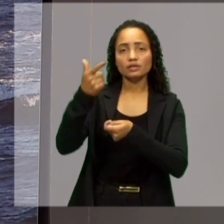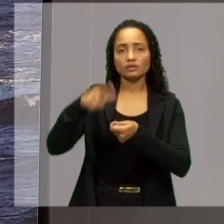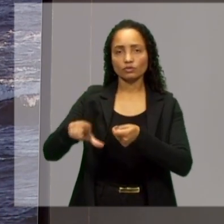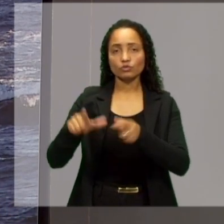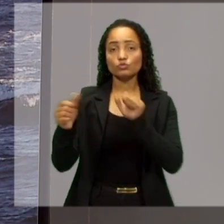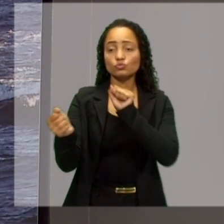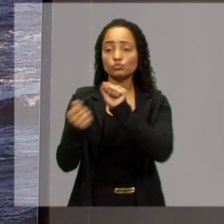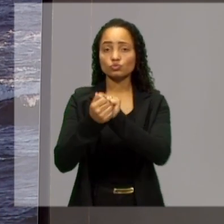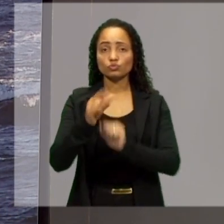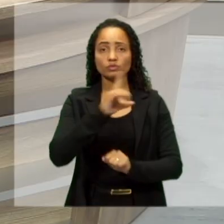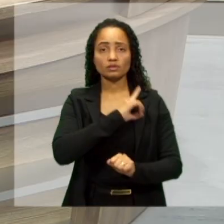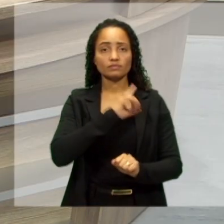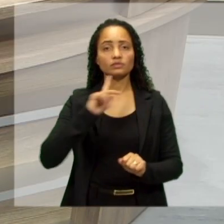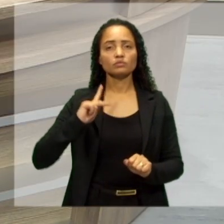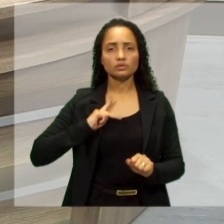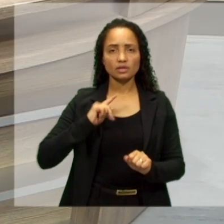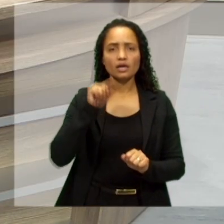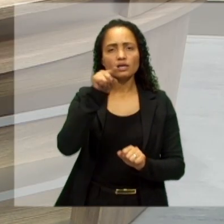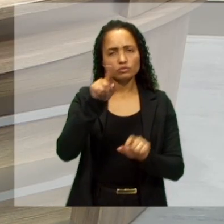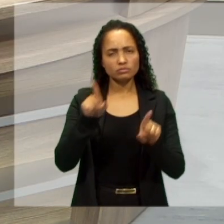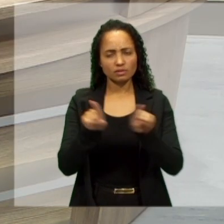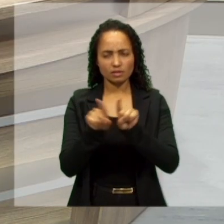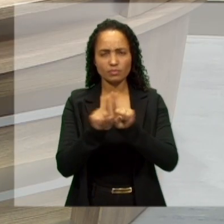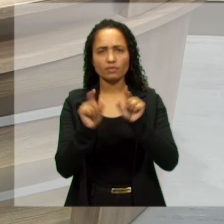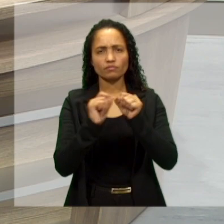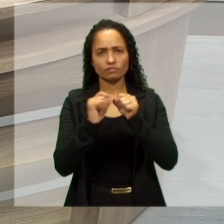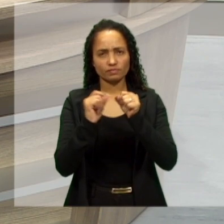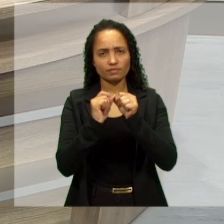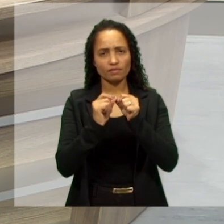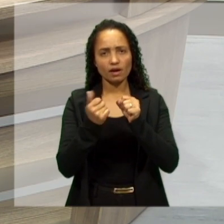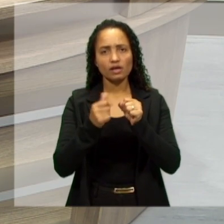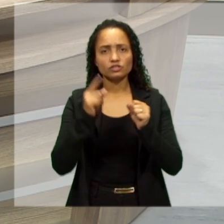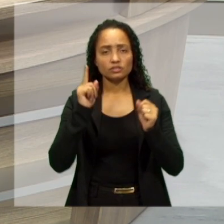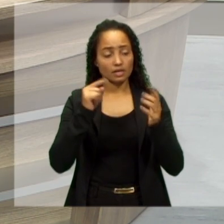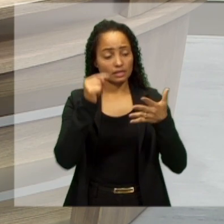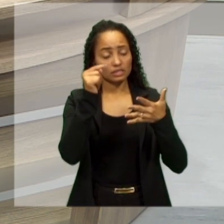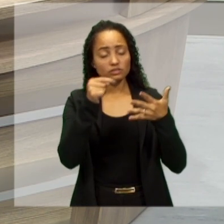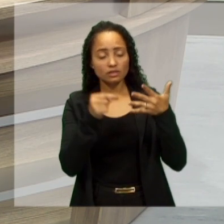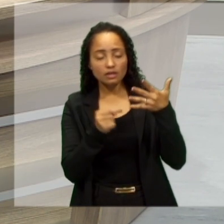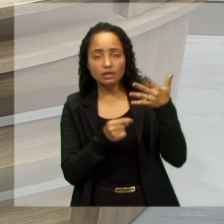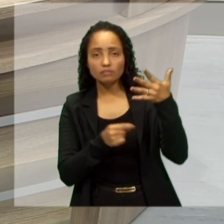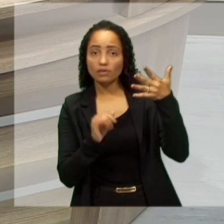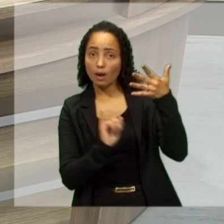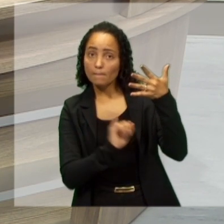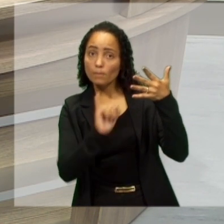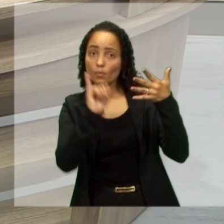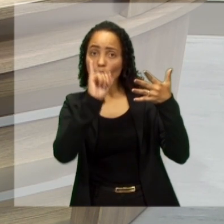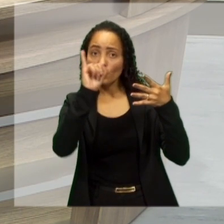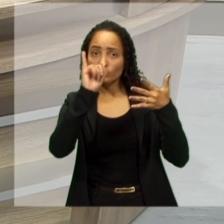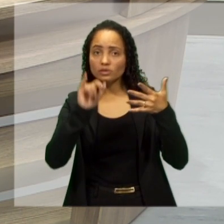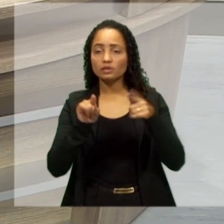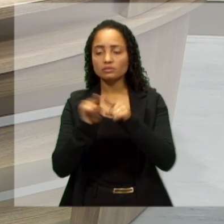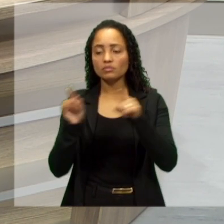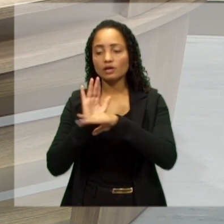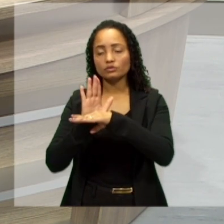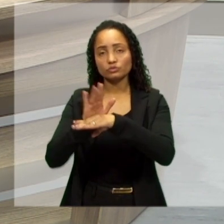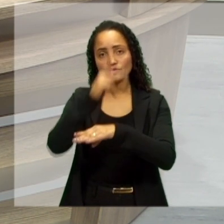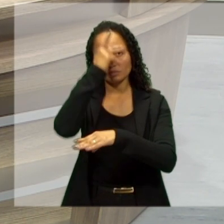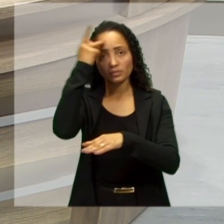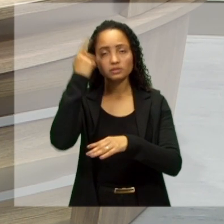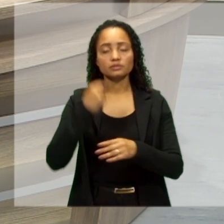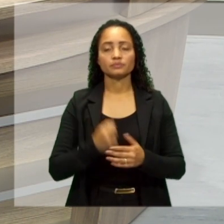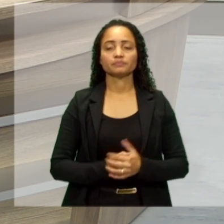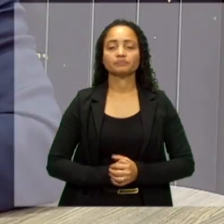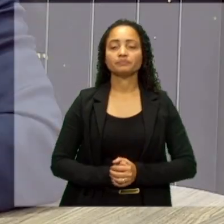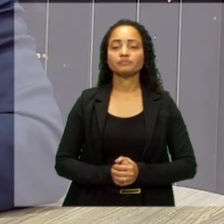Defensoria. Isso também vocês fazem, quer dizer, essas demandas que são pontuais, mas que são relevantes para um grande número de pessoas. Certo,